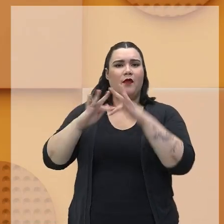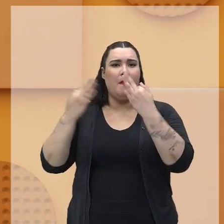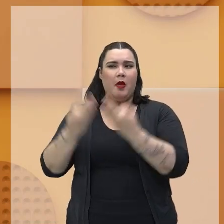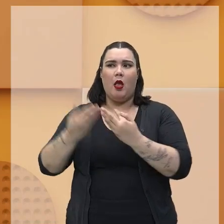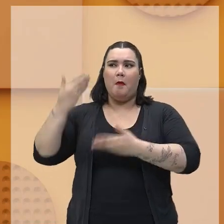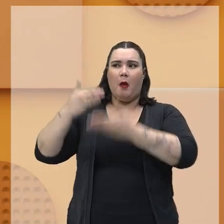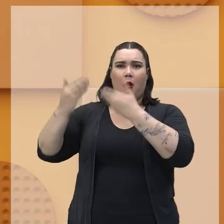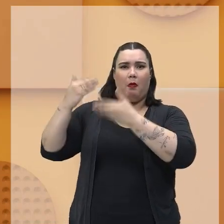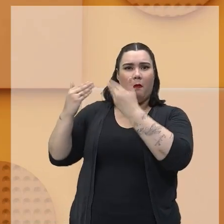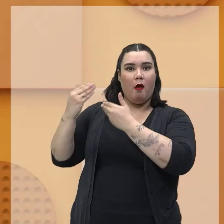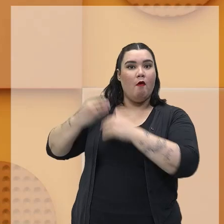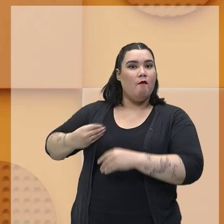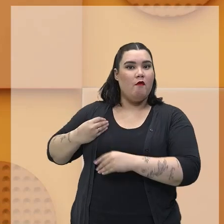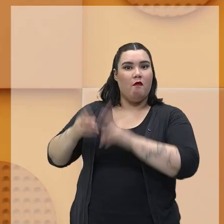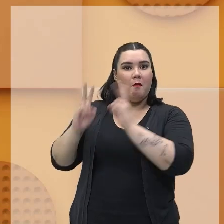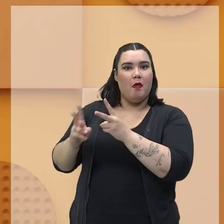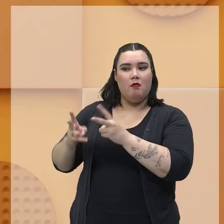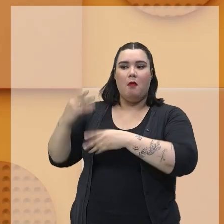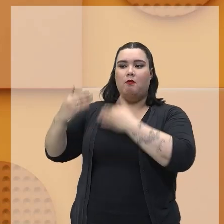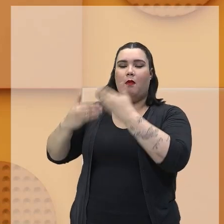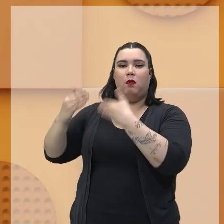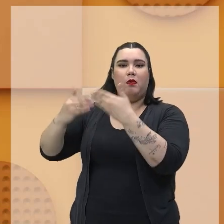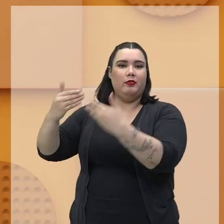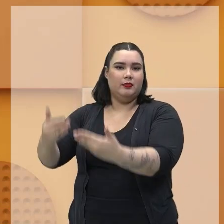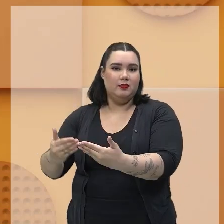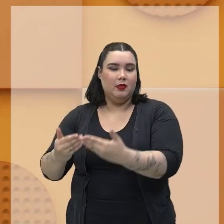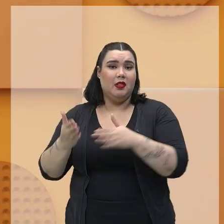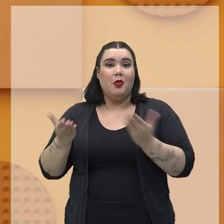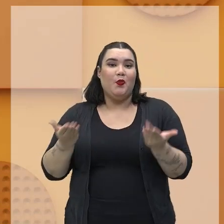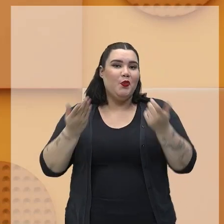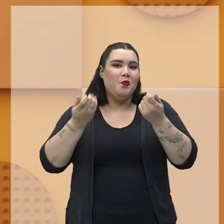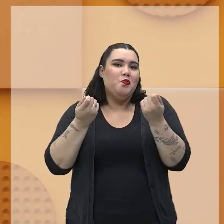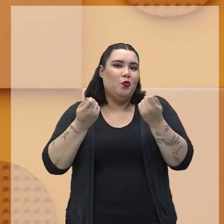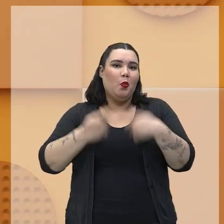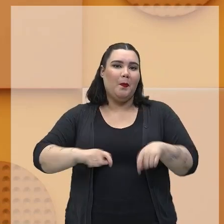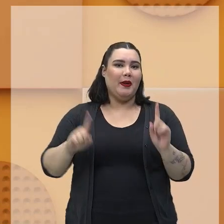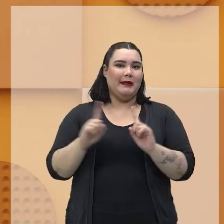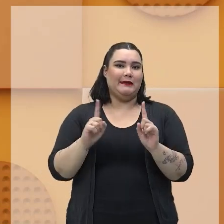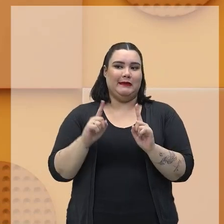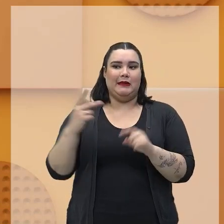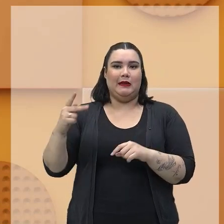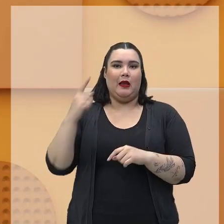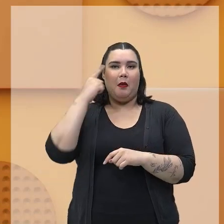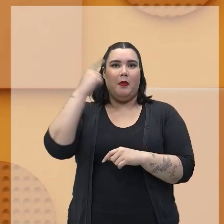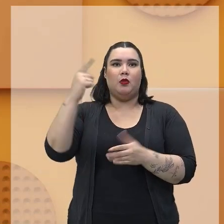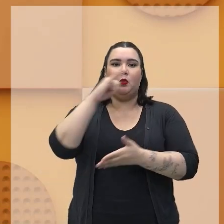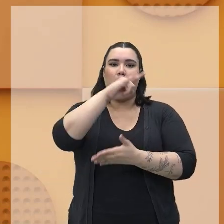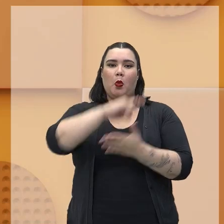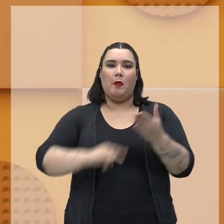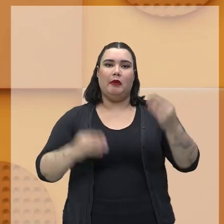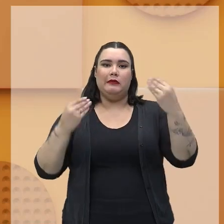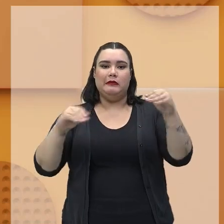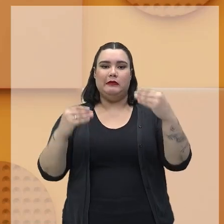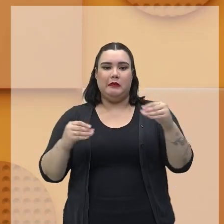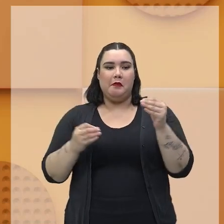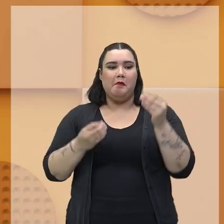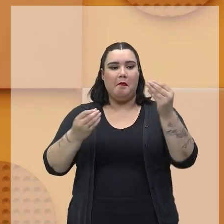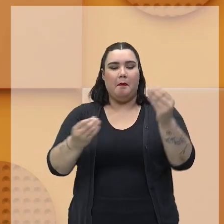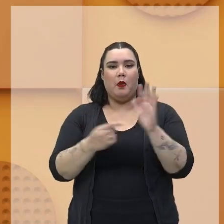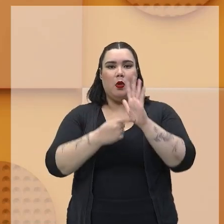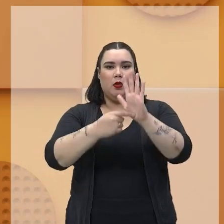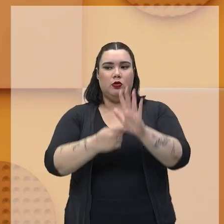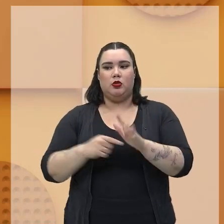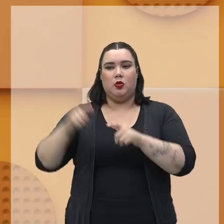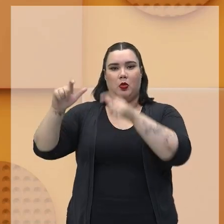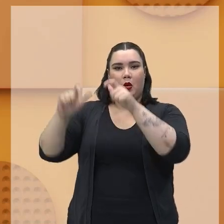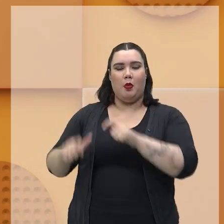ali. Então ele nunca teve, basicamente, a necessidade de comprovar de forma documental a posse